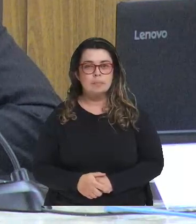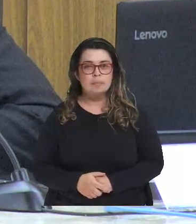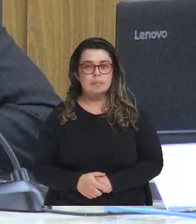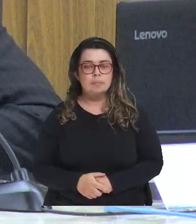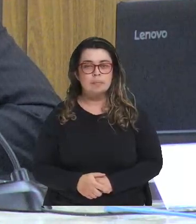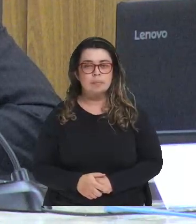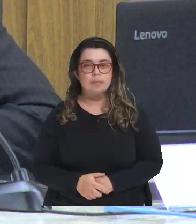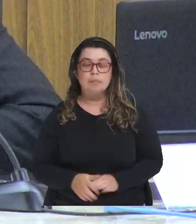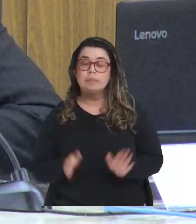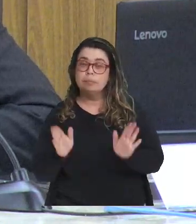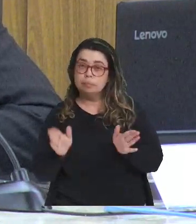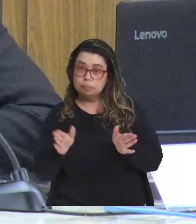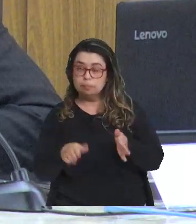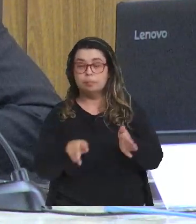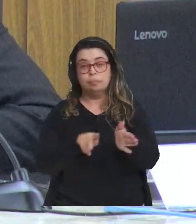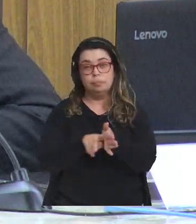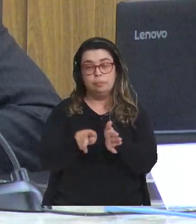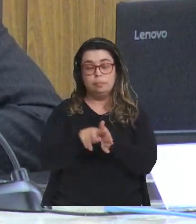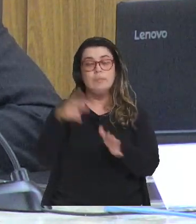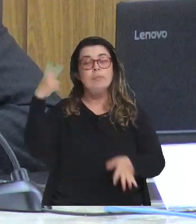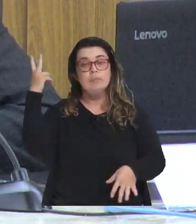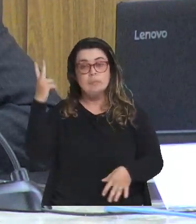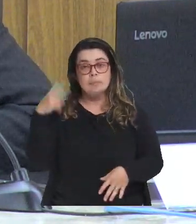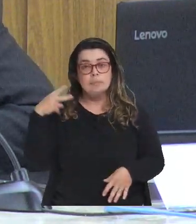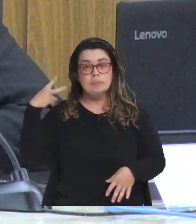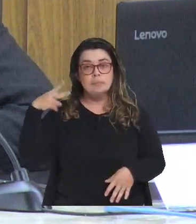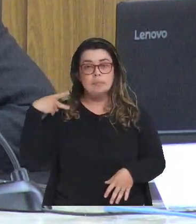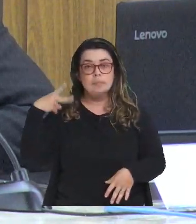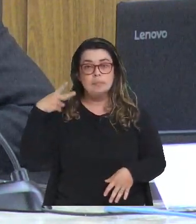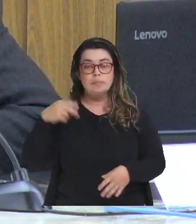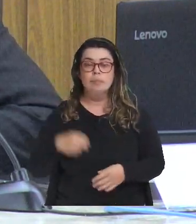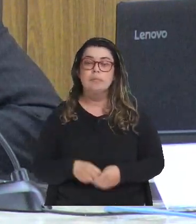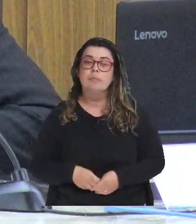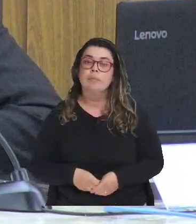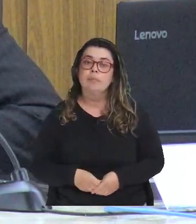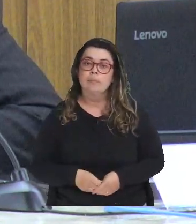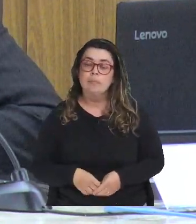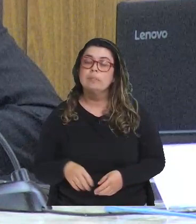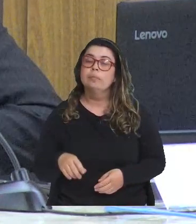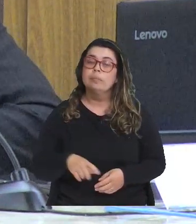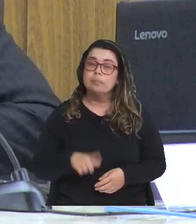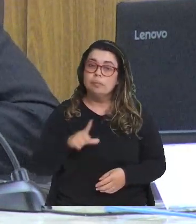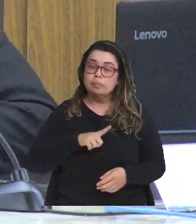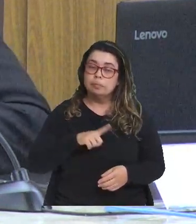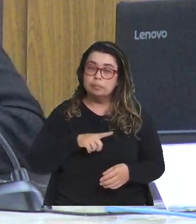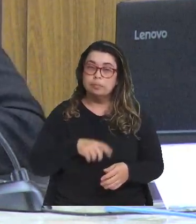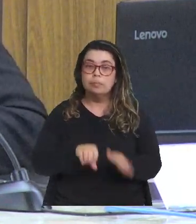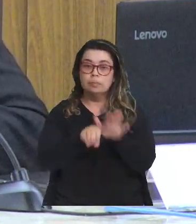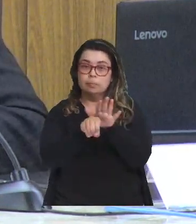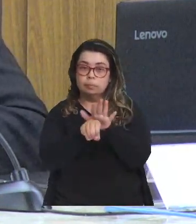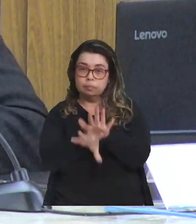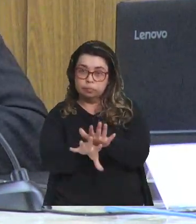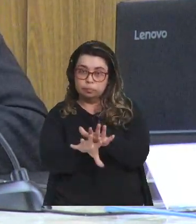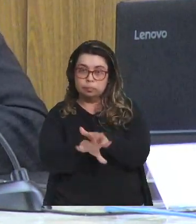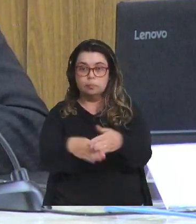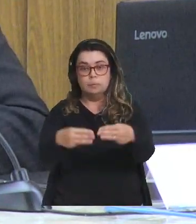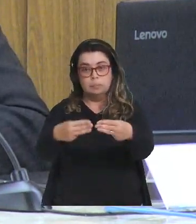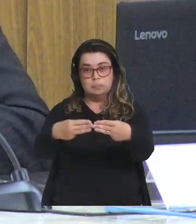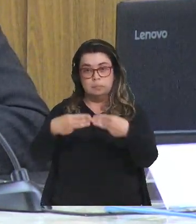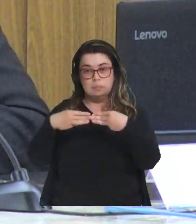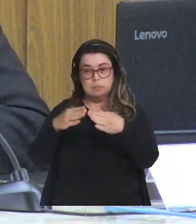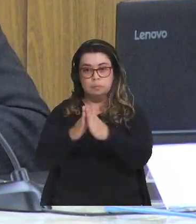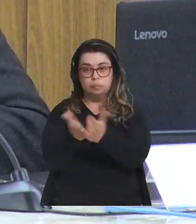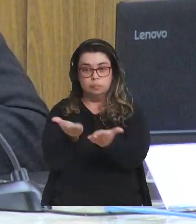Consulto os senhores vereadores e a senhora vereadora se existem requerimentos, moções e indicações apresentados em regime de